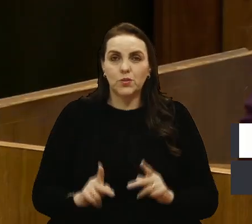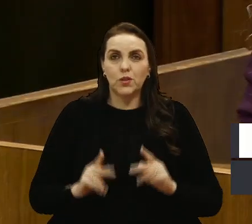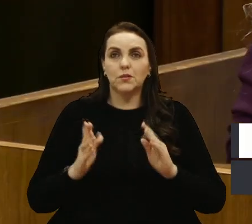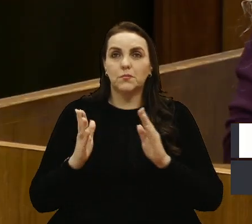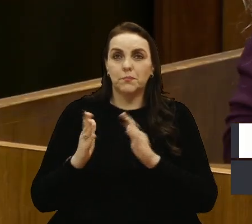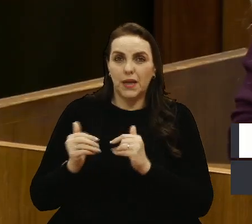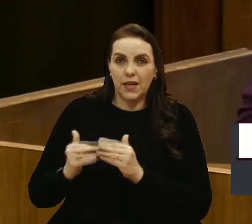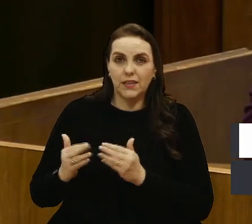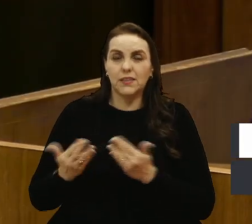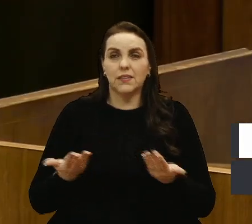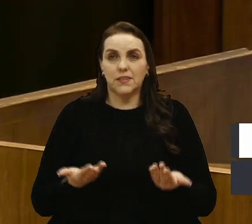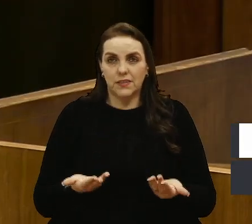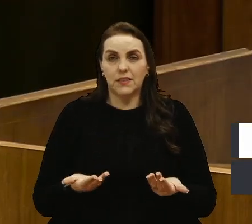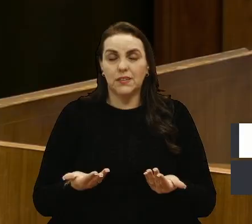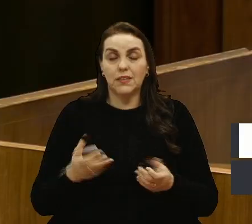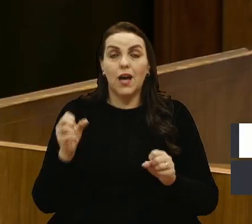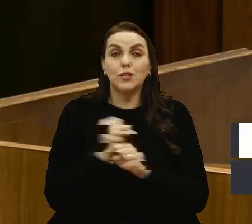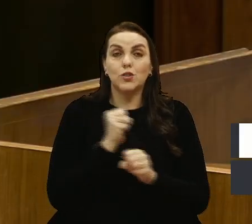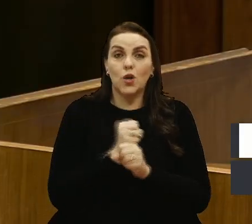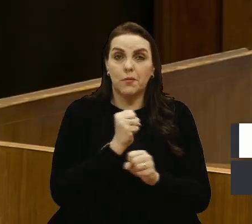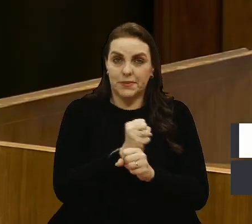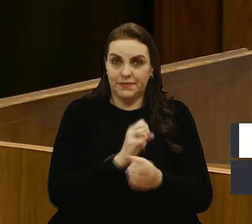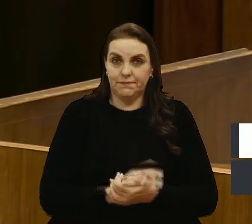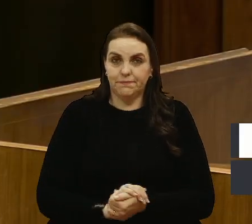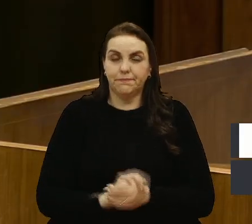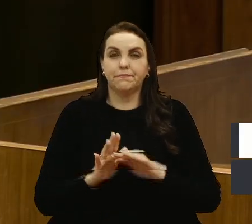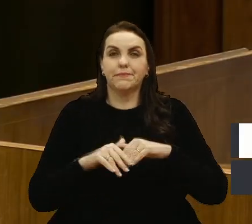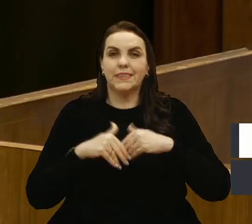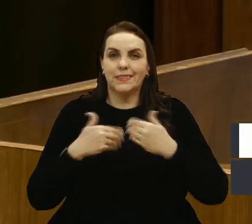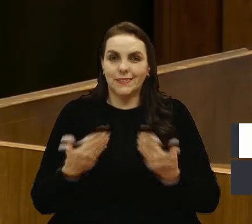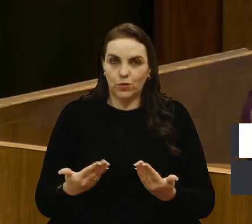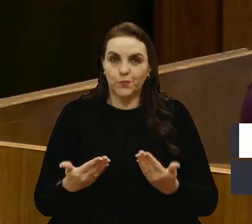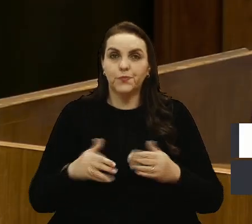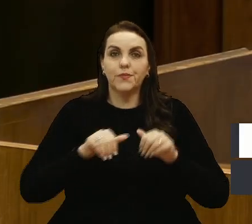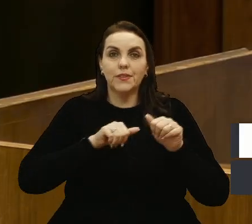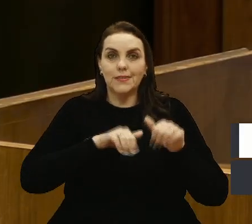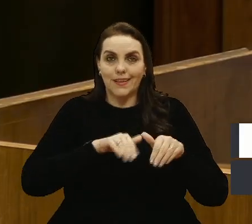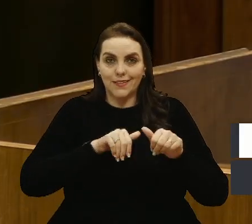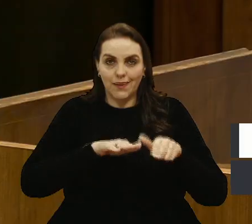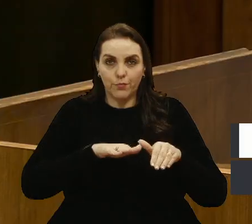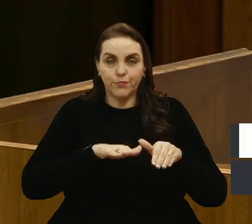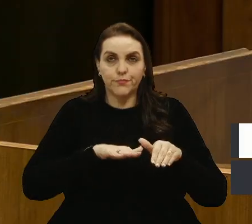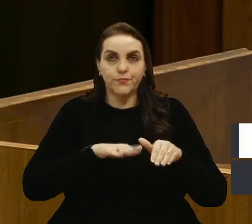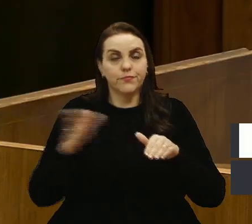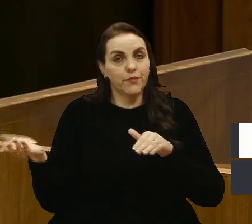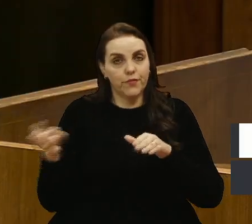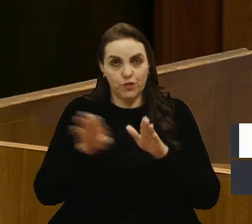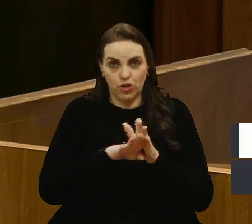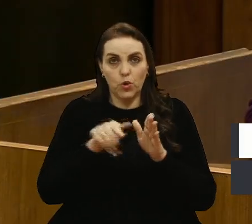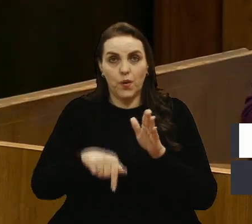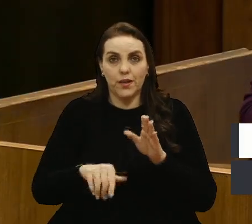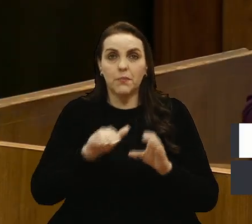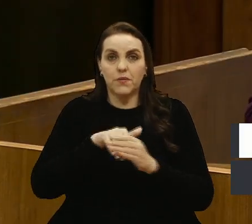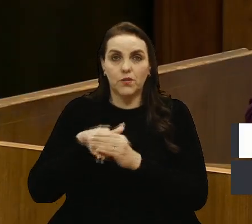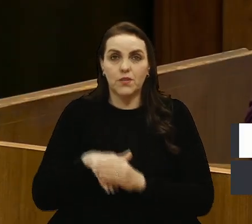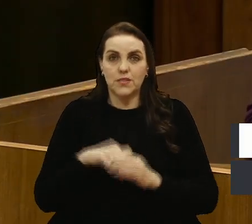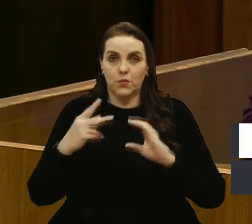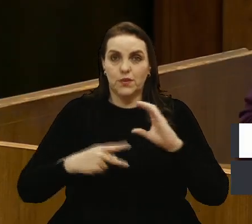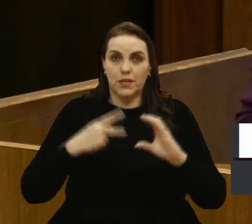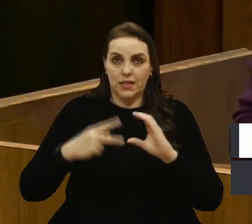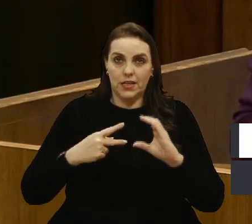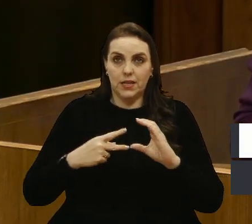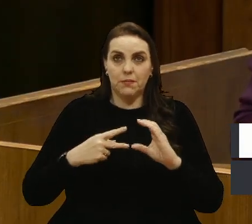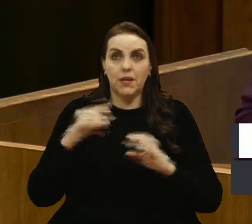essa questão das obras. Então, em setembro veio para votação nessa Câmara,